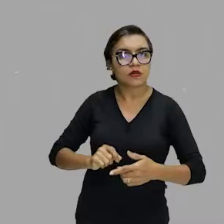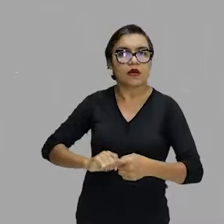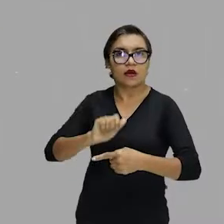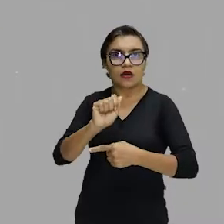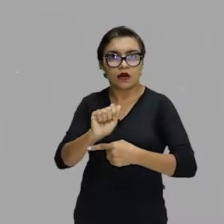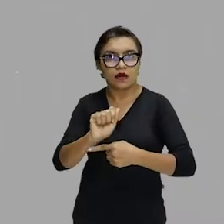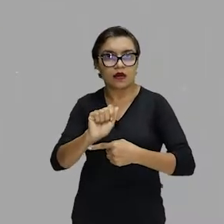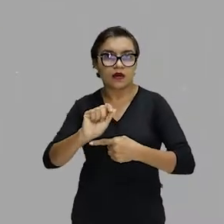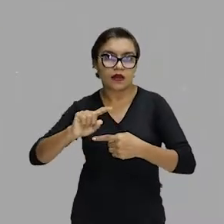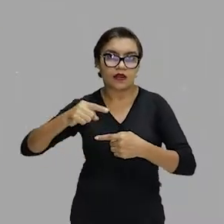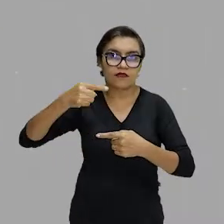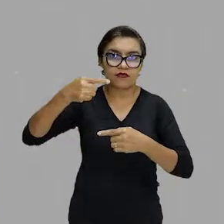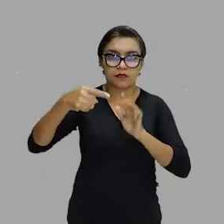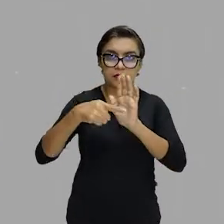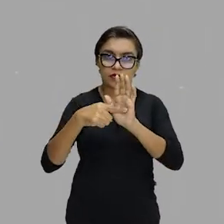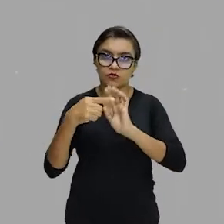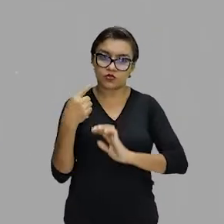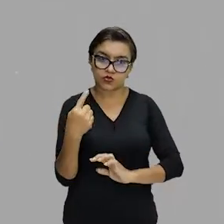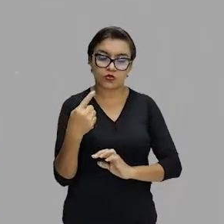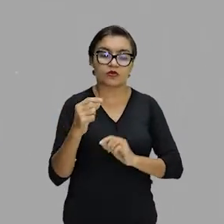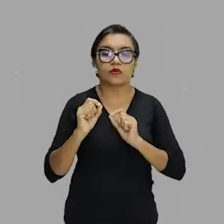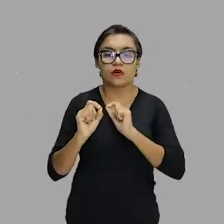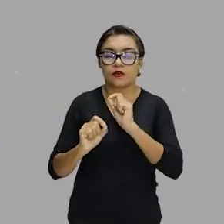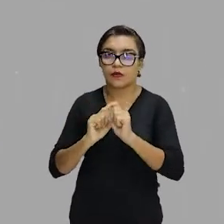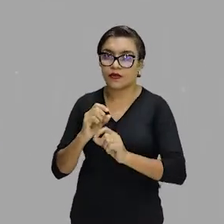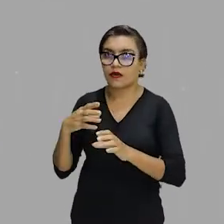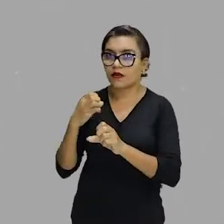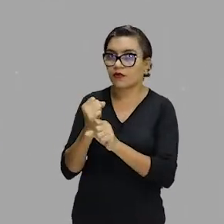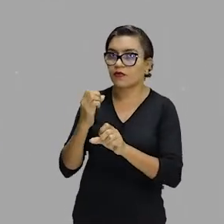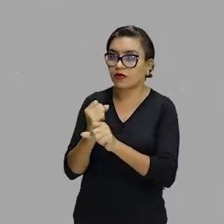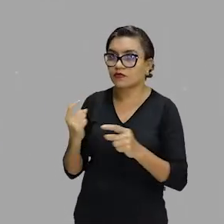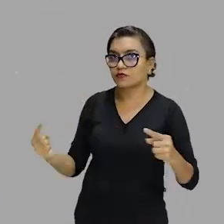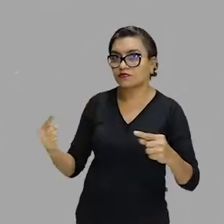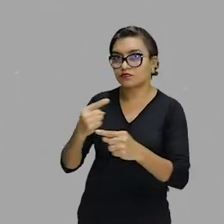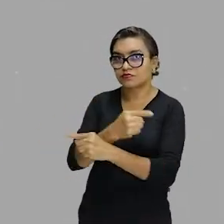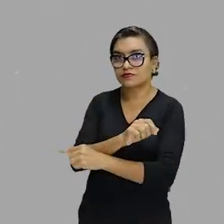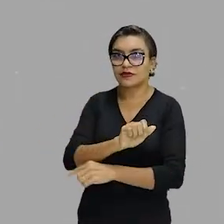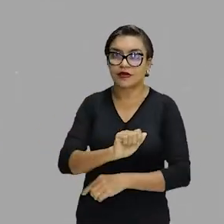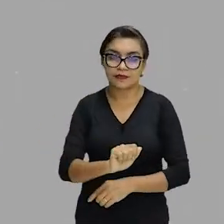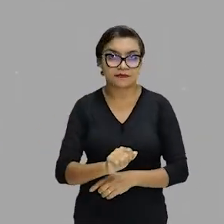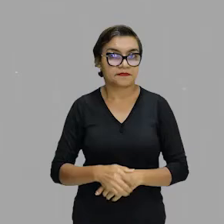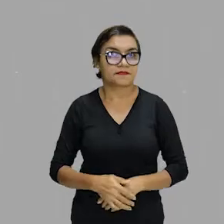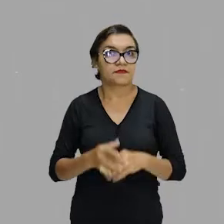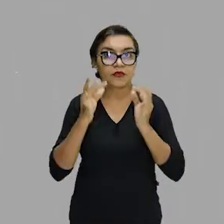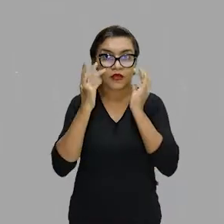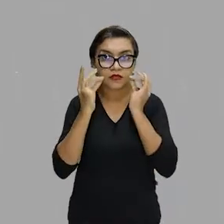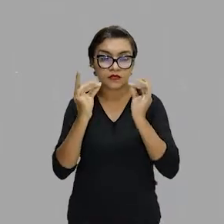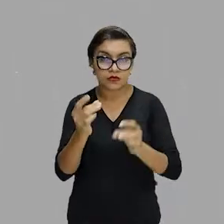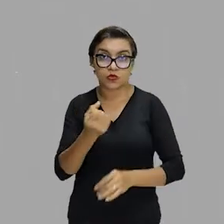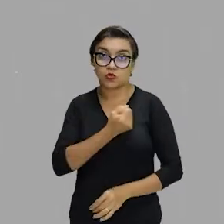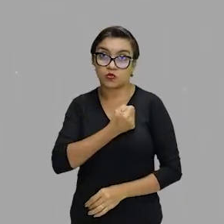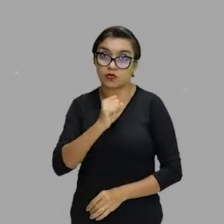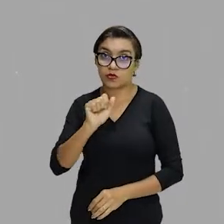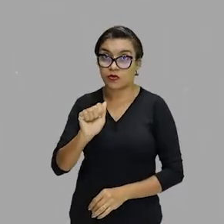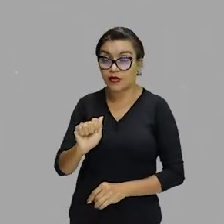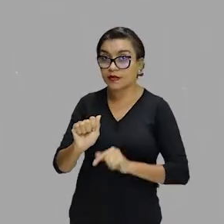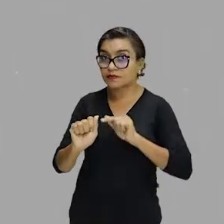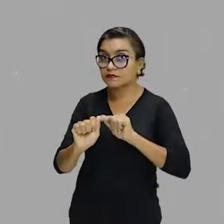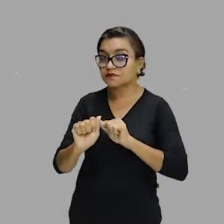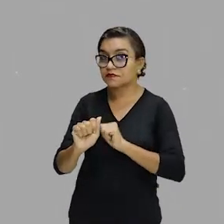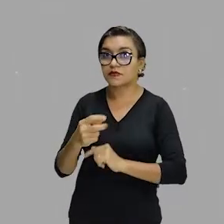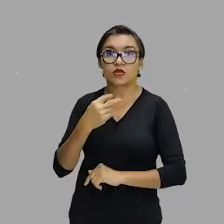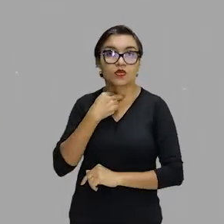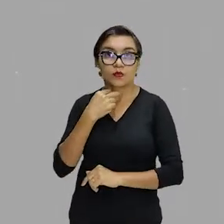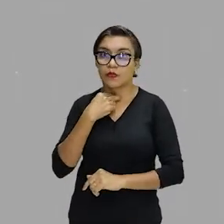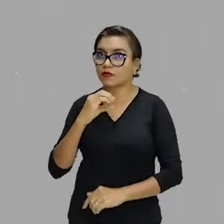a menos 1, é porque eu estou calculando o inverso do número A. Atenção que esse número A não